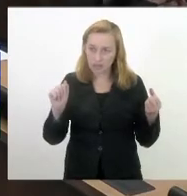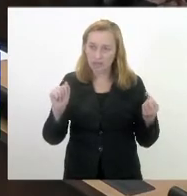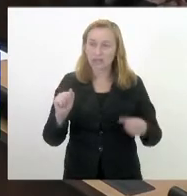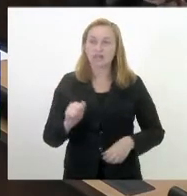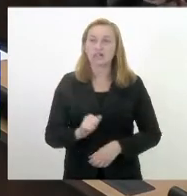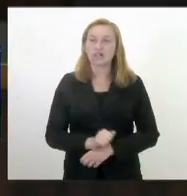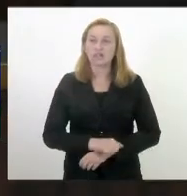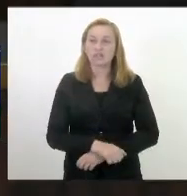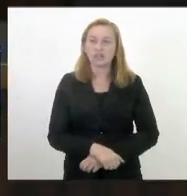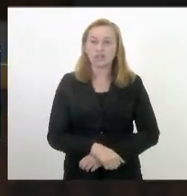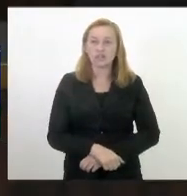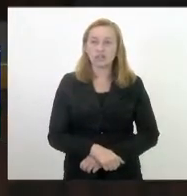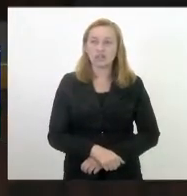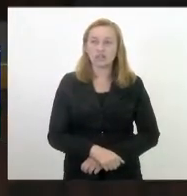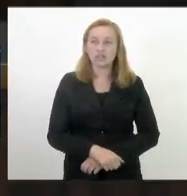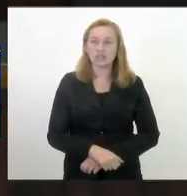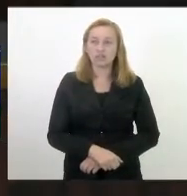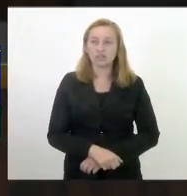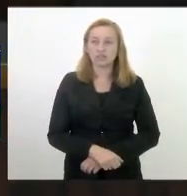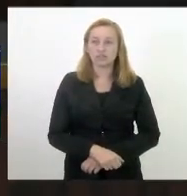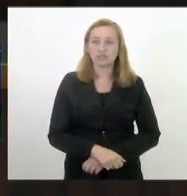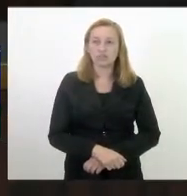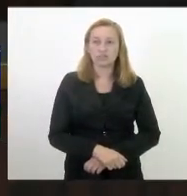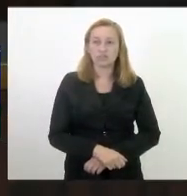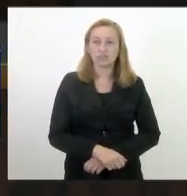Então, de novo. E Carlos Mink.